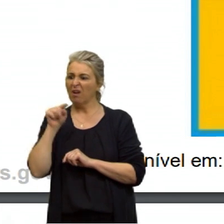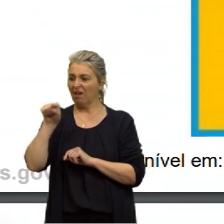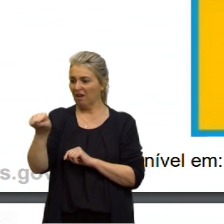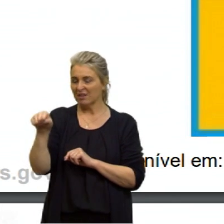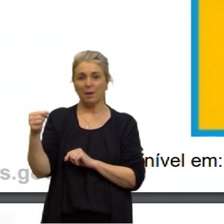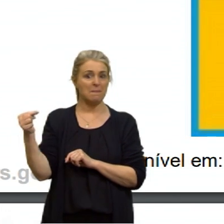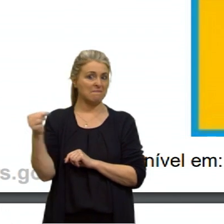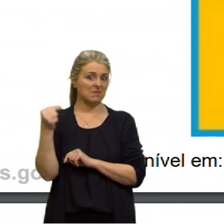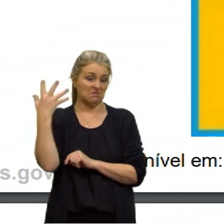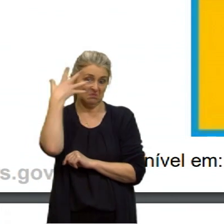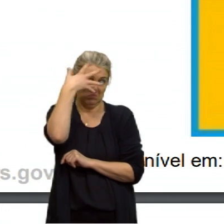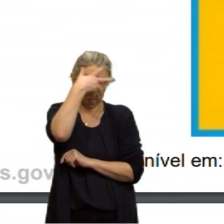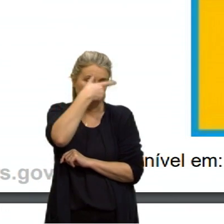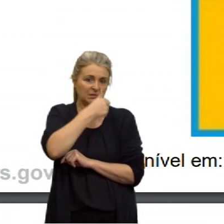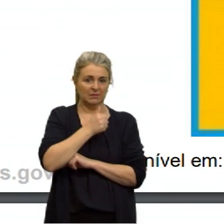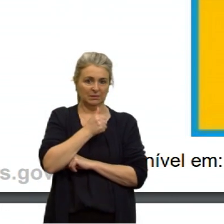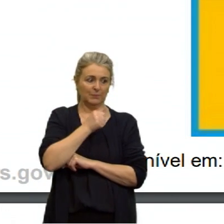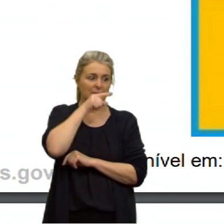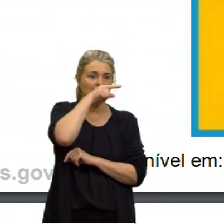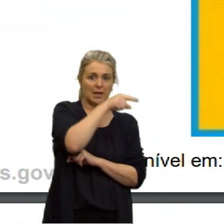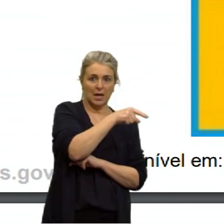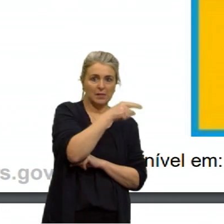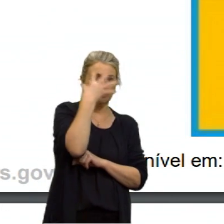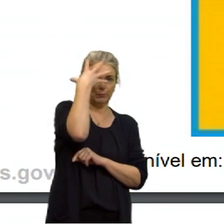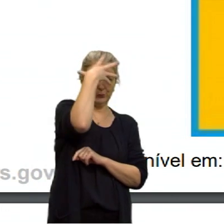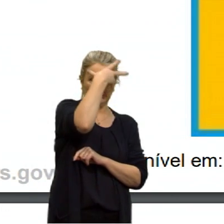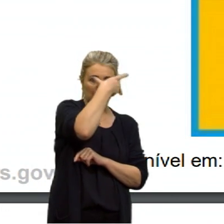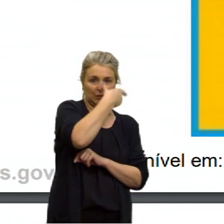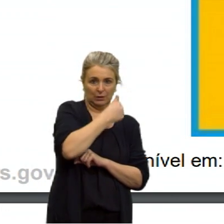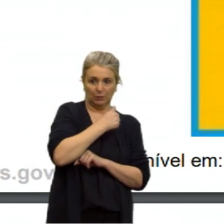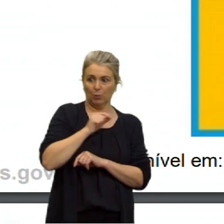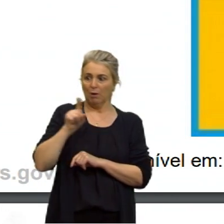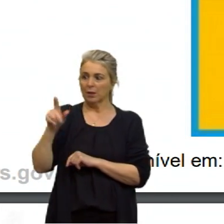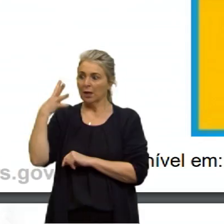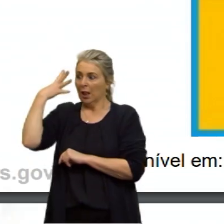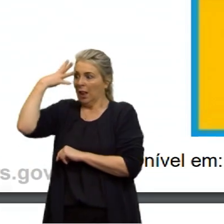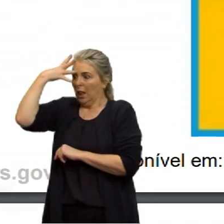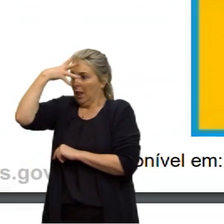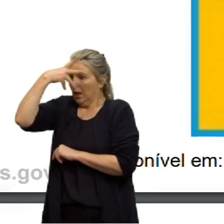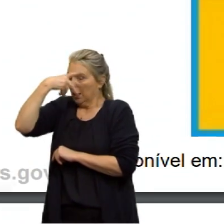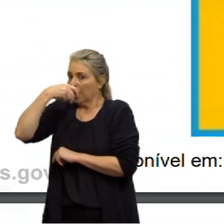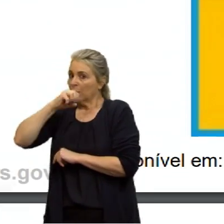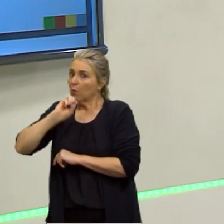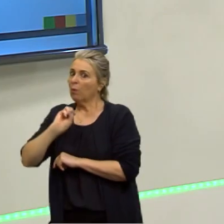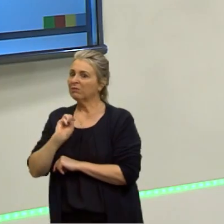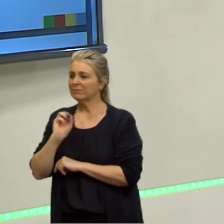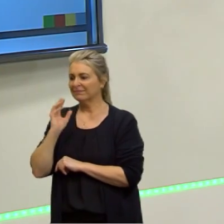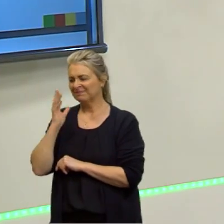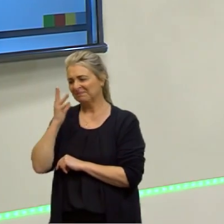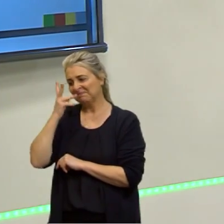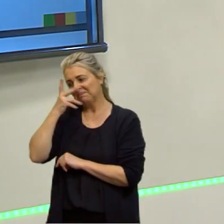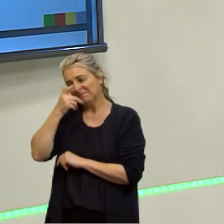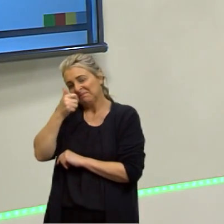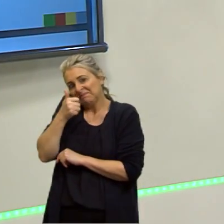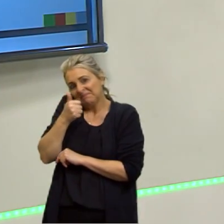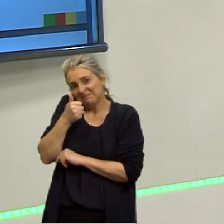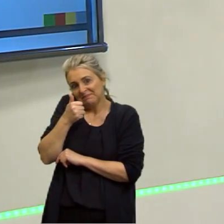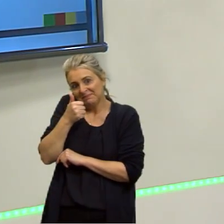que esse tá inferioridade mas então quanto menos